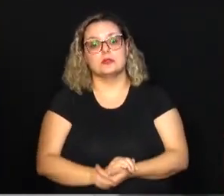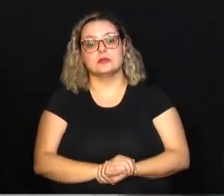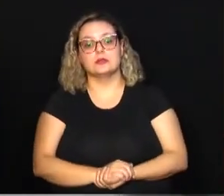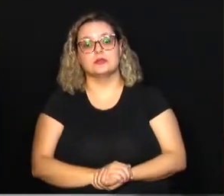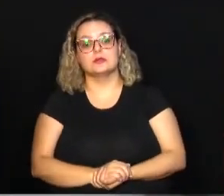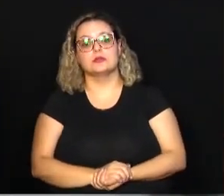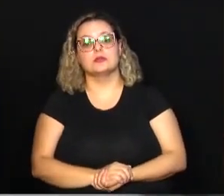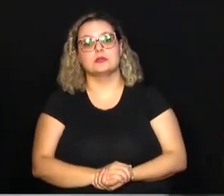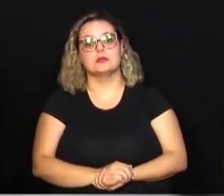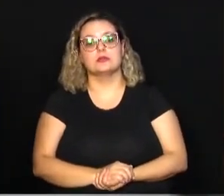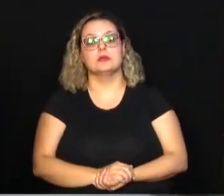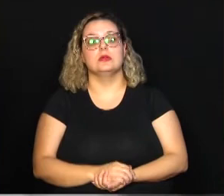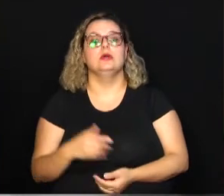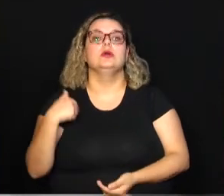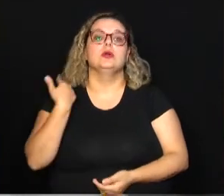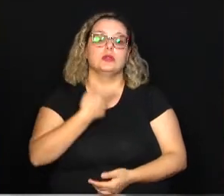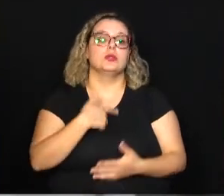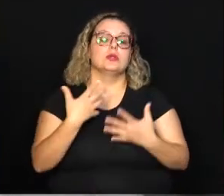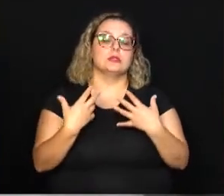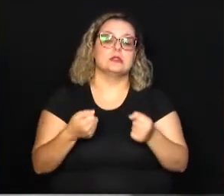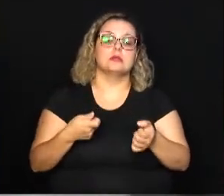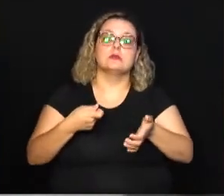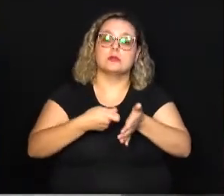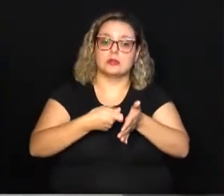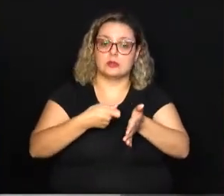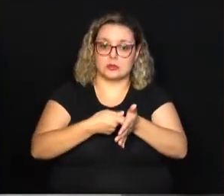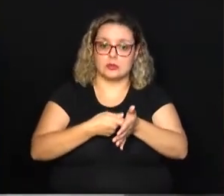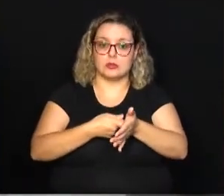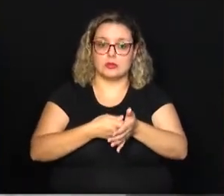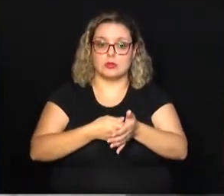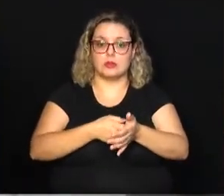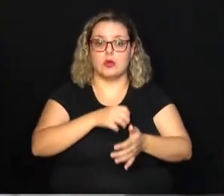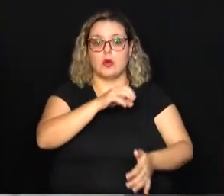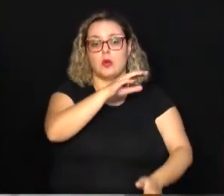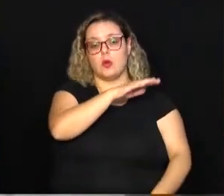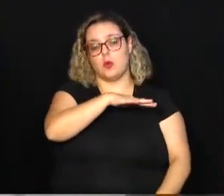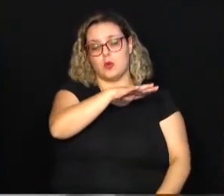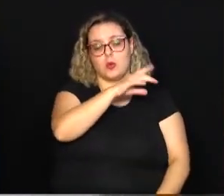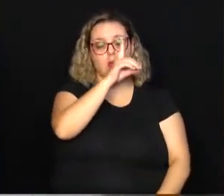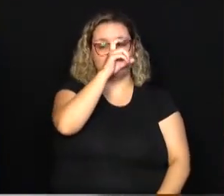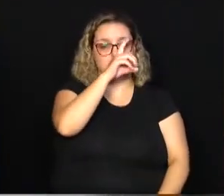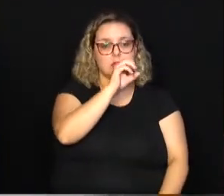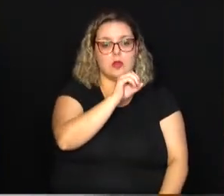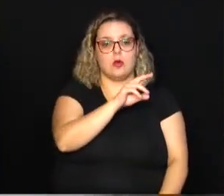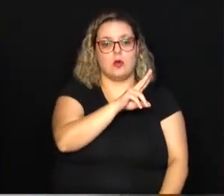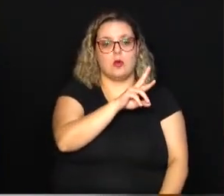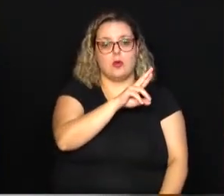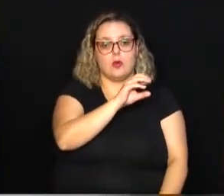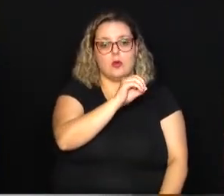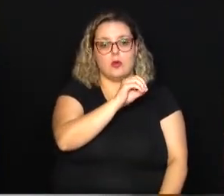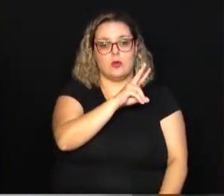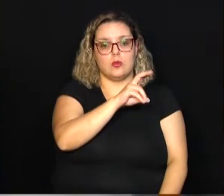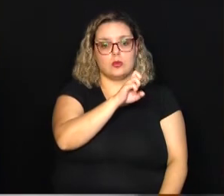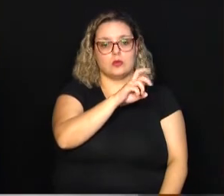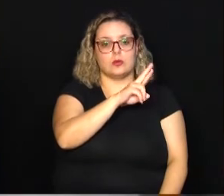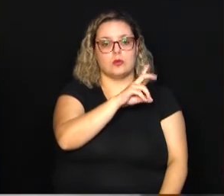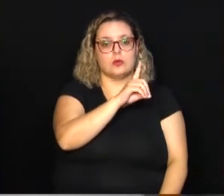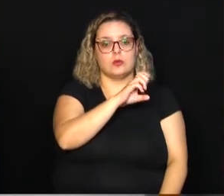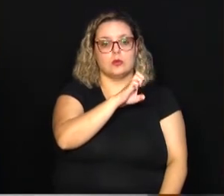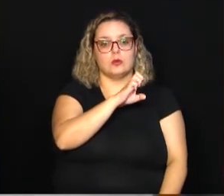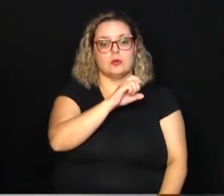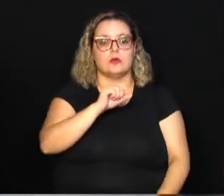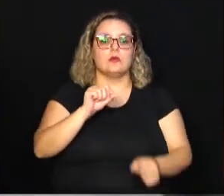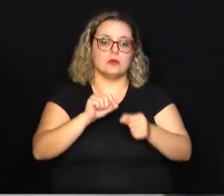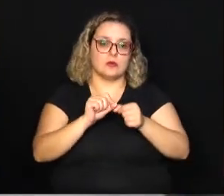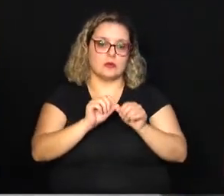Doutor Sérgio, nós recebemos uma denúncia em relação ao Hospital Ouro Verde, mas eu não sei se o senhor tem já o conhecimento, nós temos um ofício